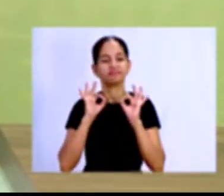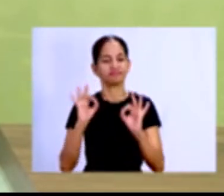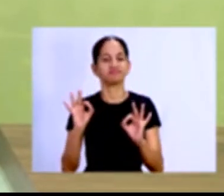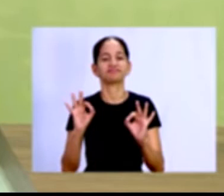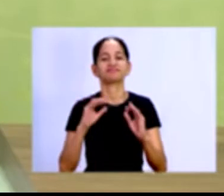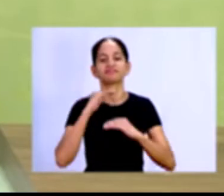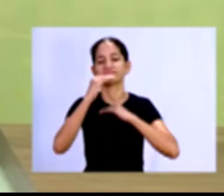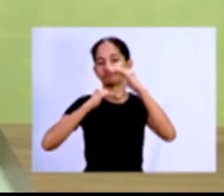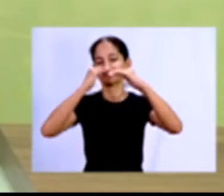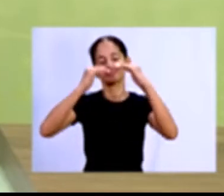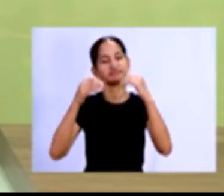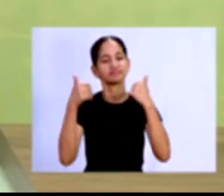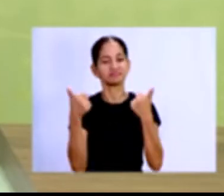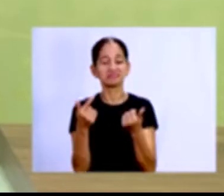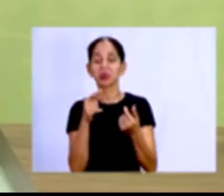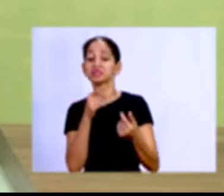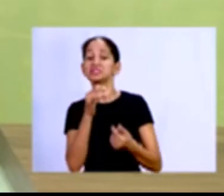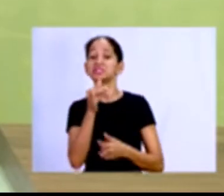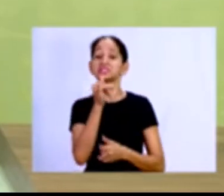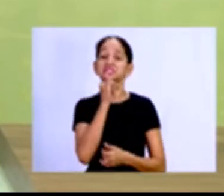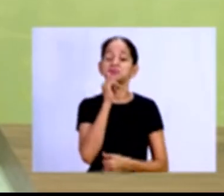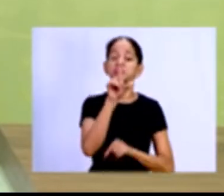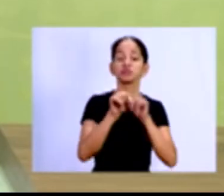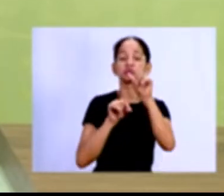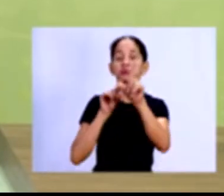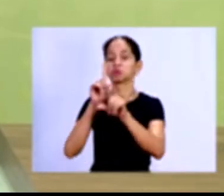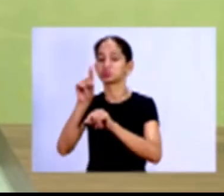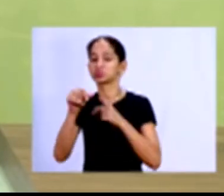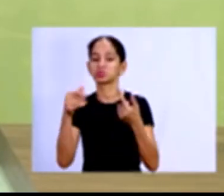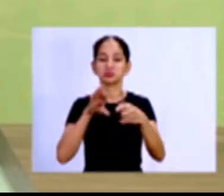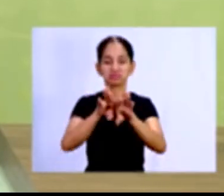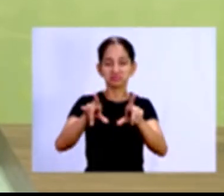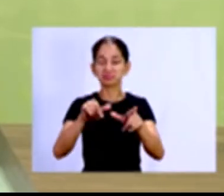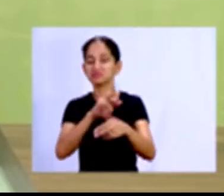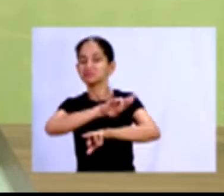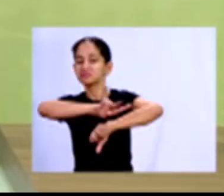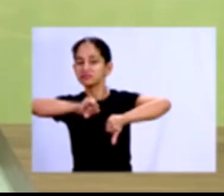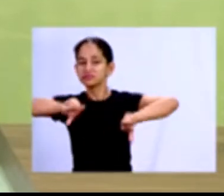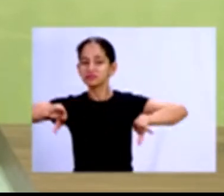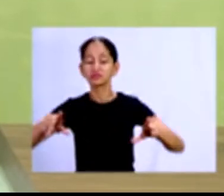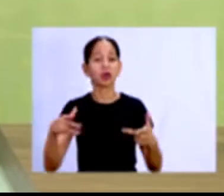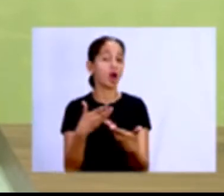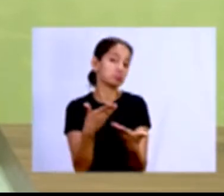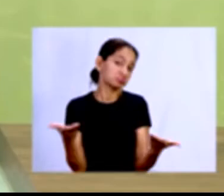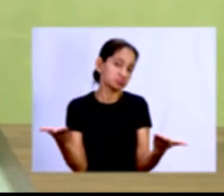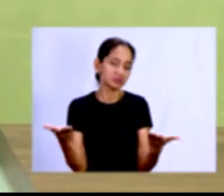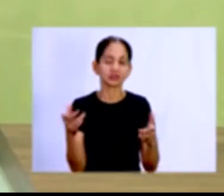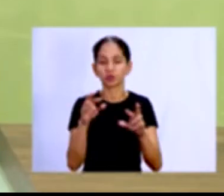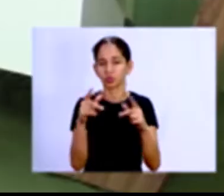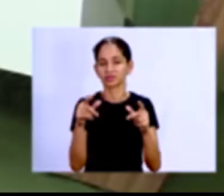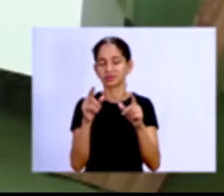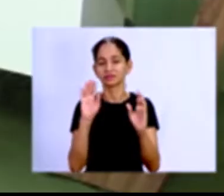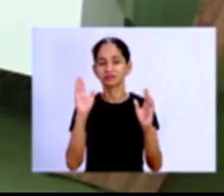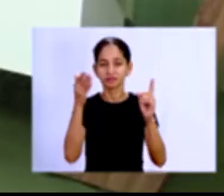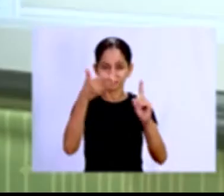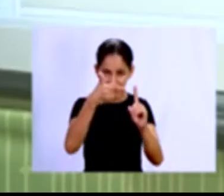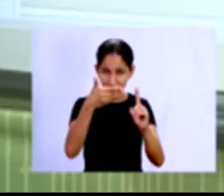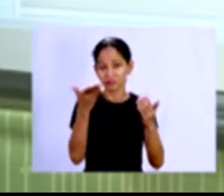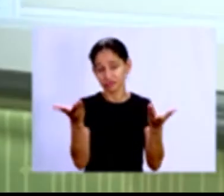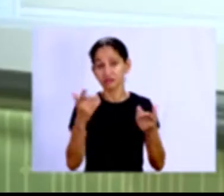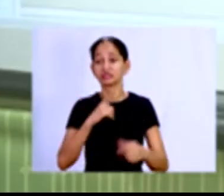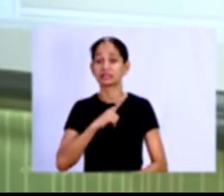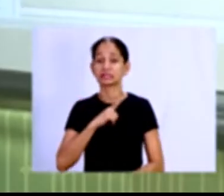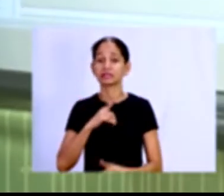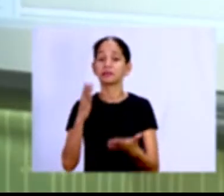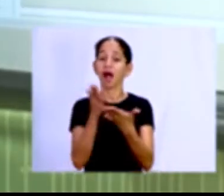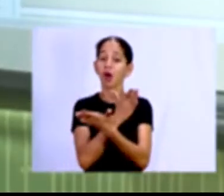conhecimento, as suas opções de informação, de comunicação, de realização de algum trabalho. Vocês vão ver. Se você tem